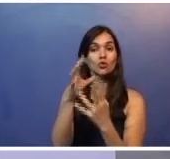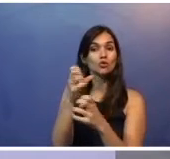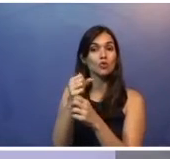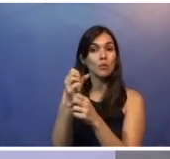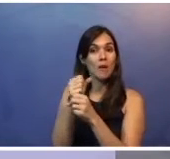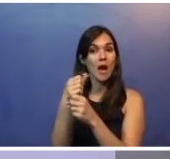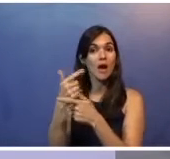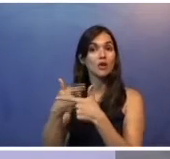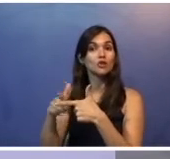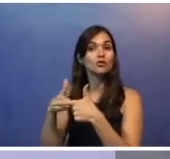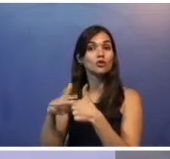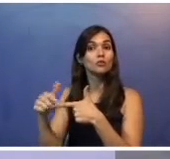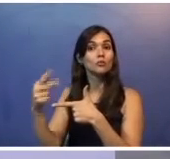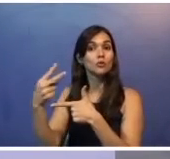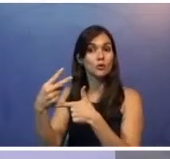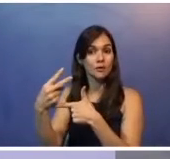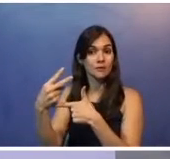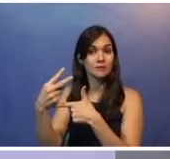dois